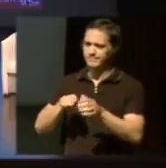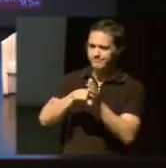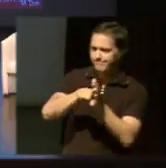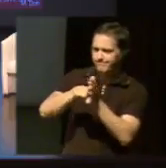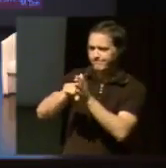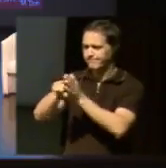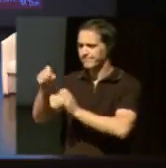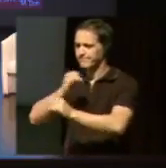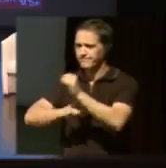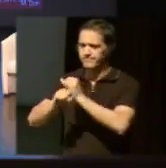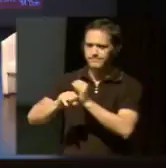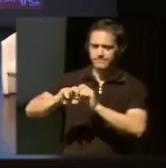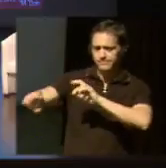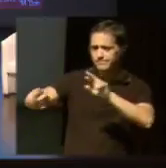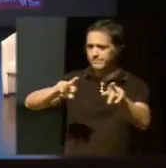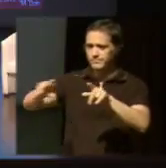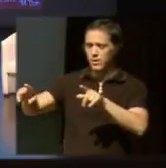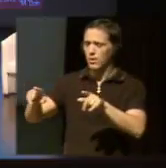jovens de 19 anos.